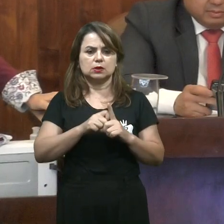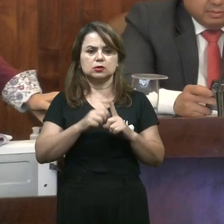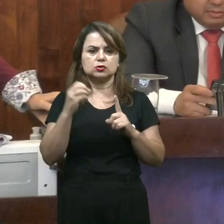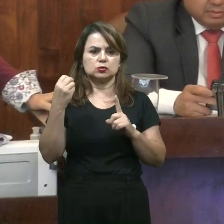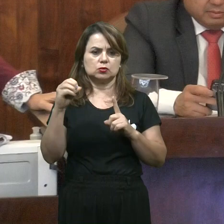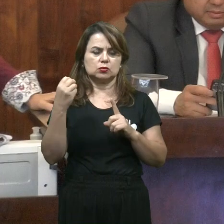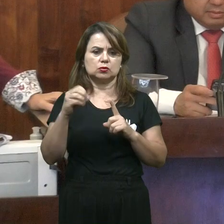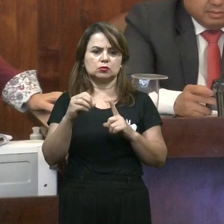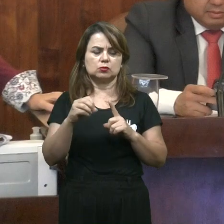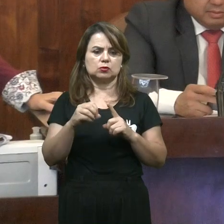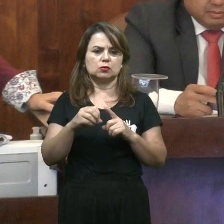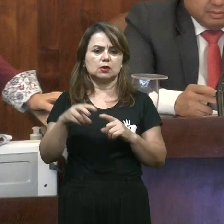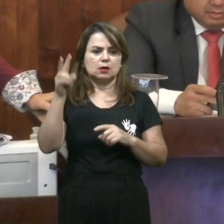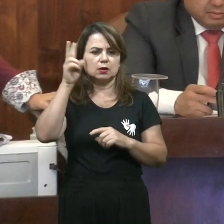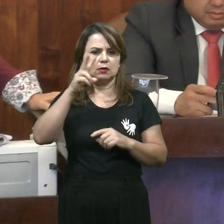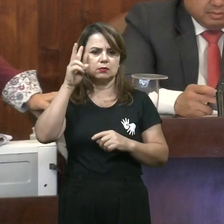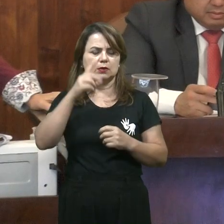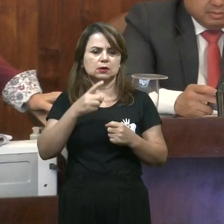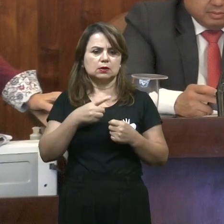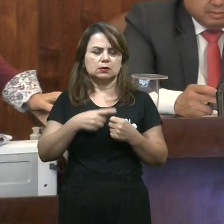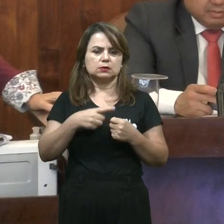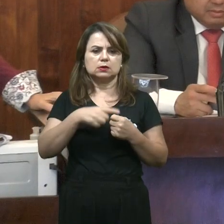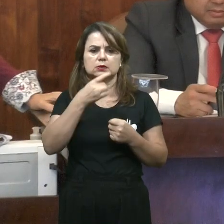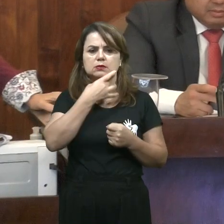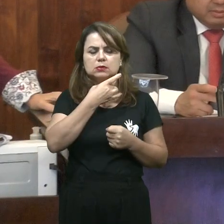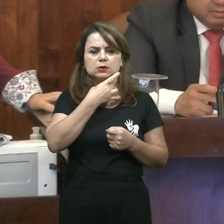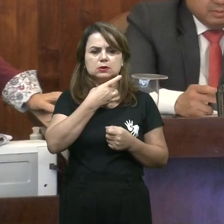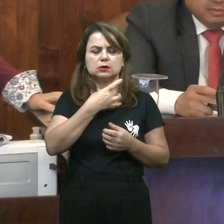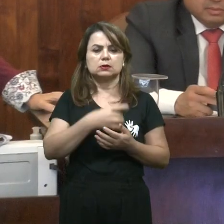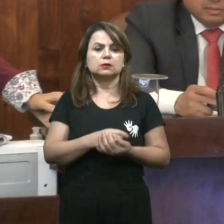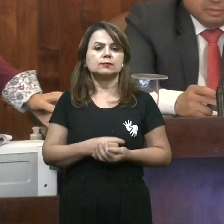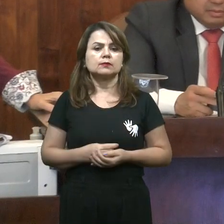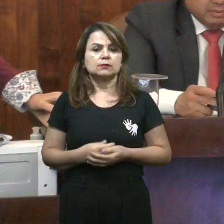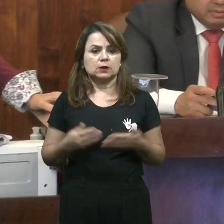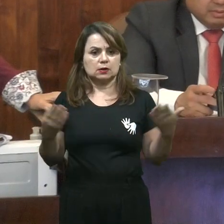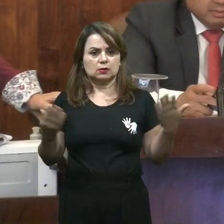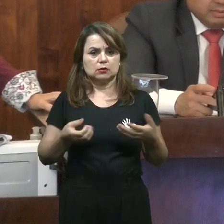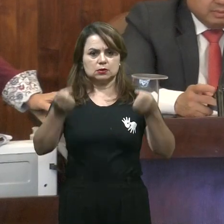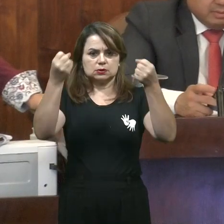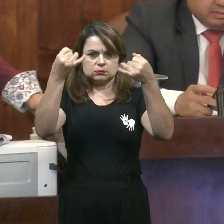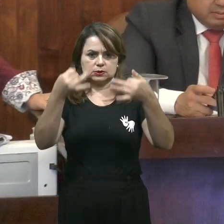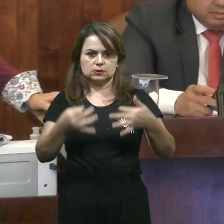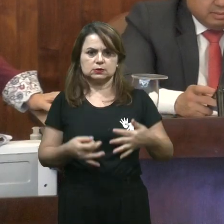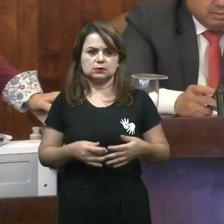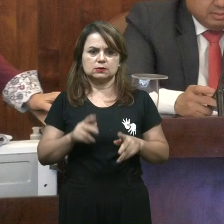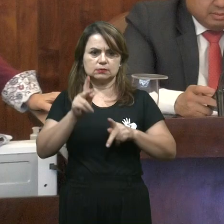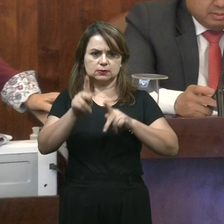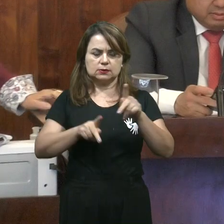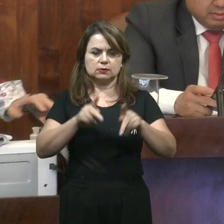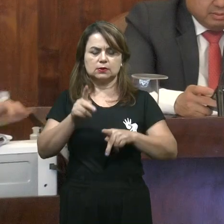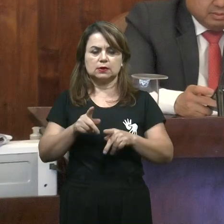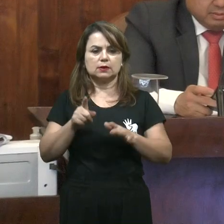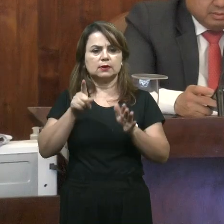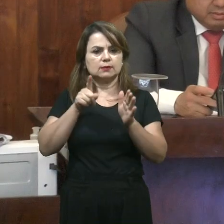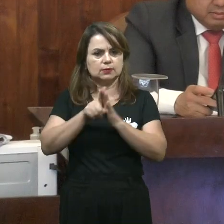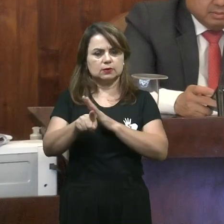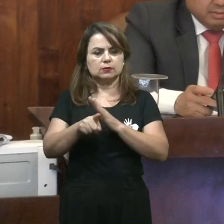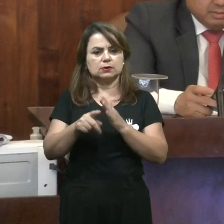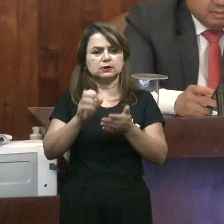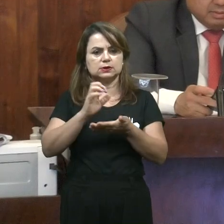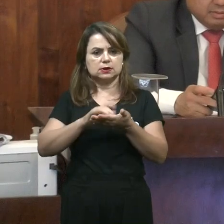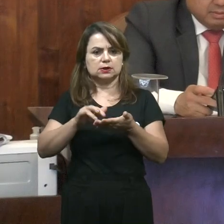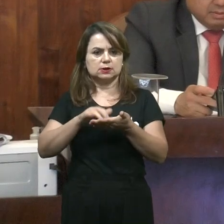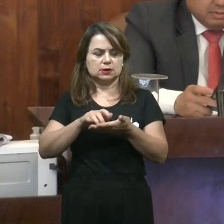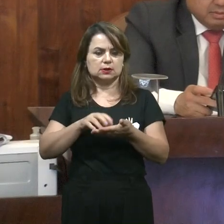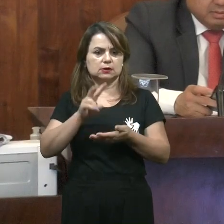Marília, através dos seus parágrafos. Passemos às explicações pessoal. Consulto a segunda-secretária vereadora,